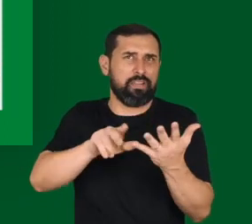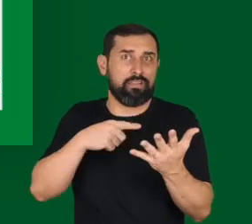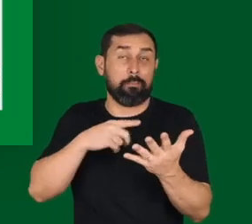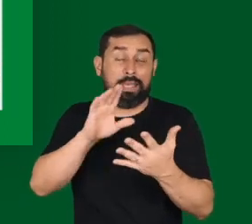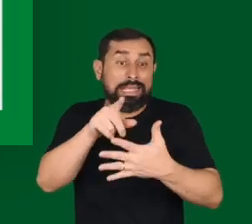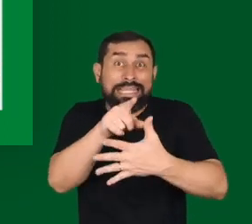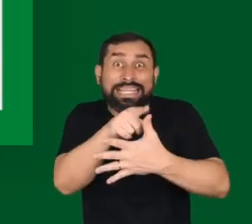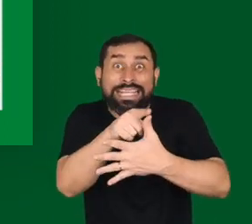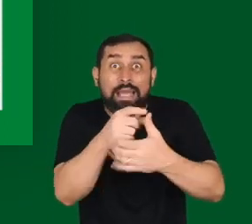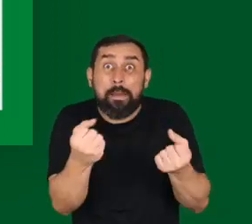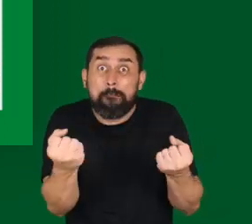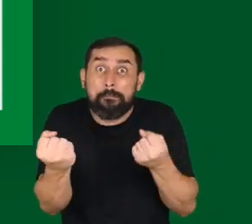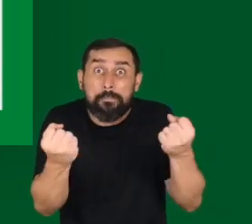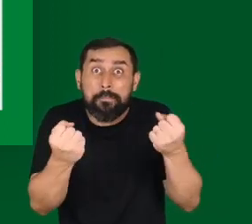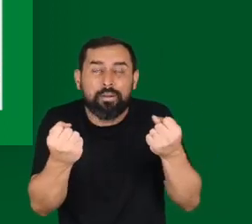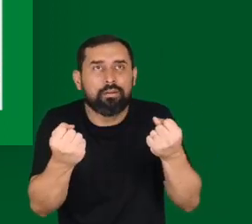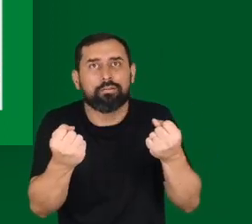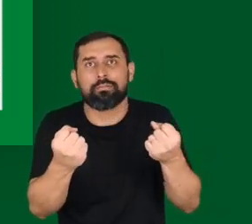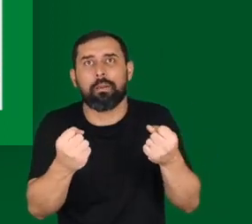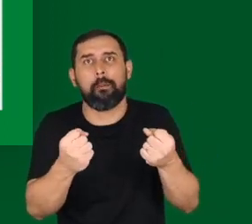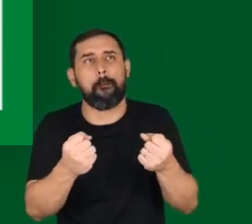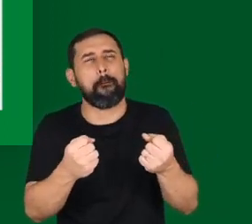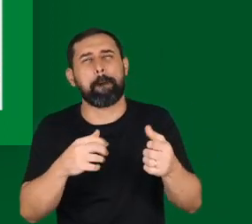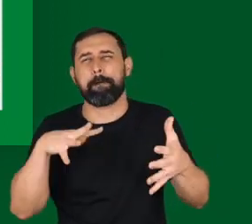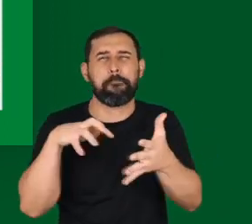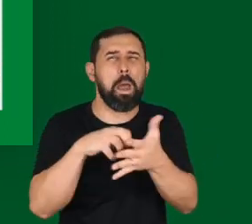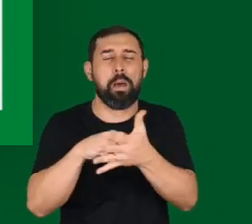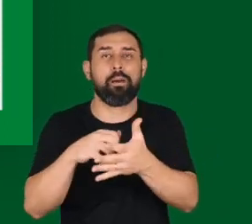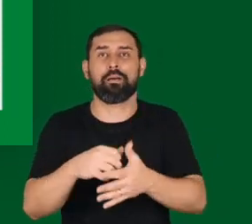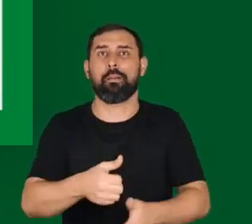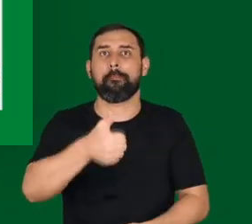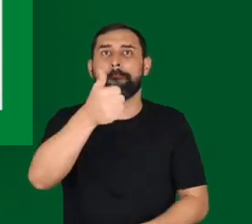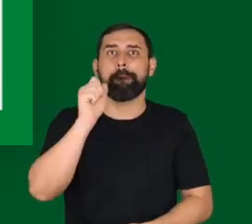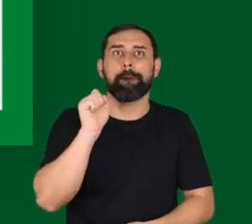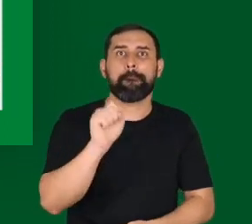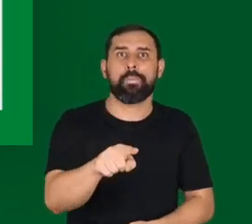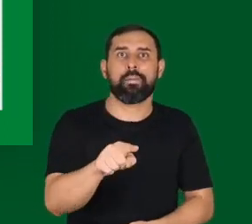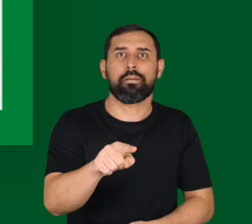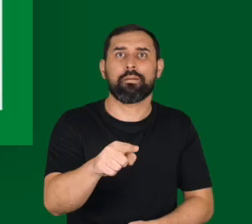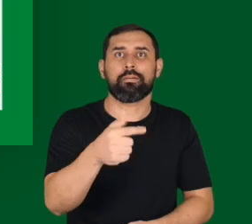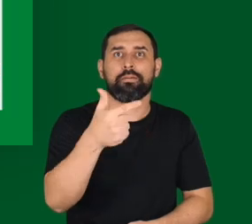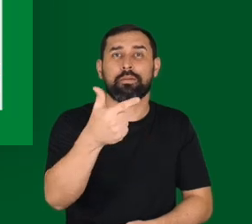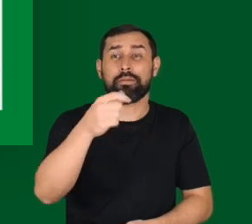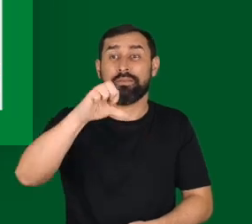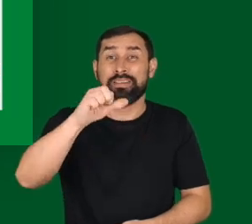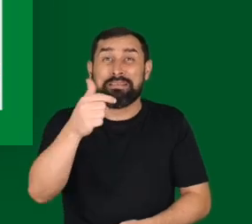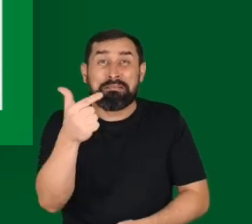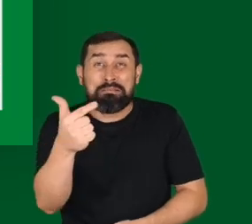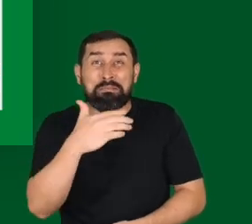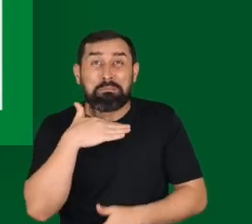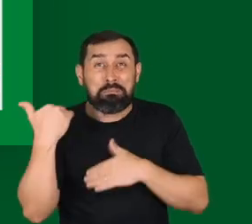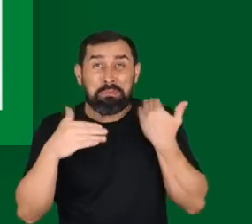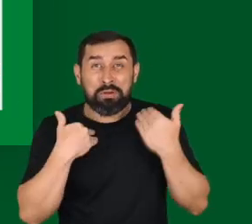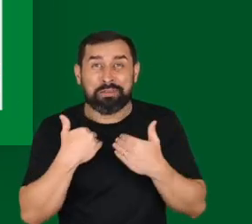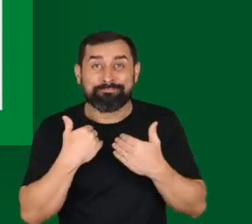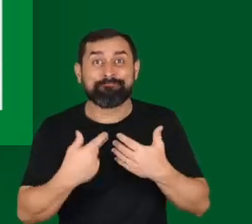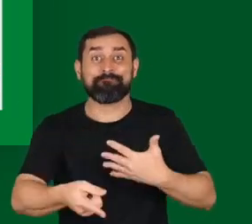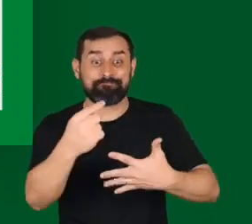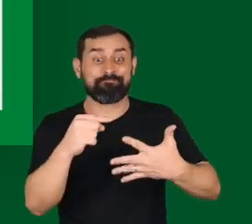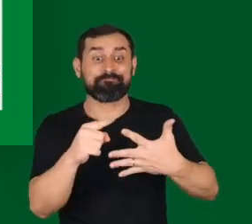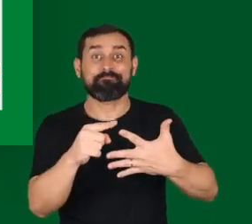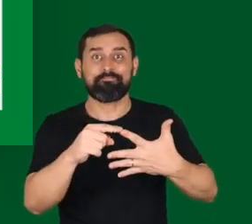morte nessa faixa etária de criança, 1.292 mortes. Segundo caso,